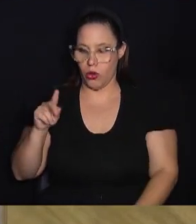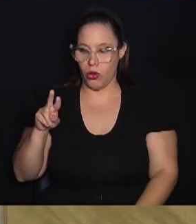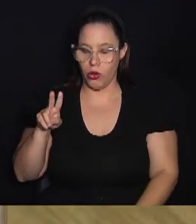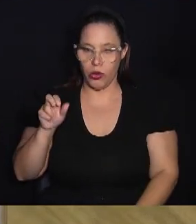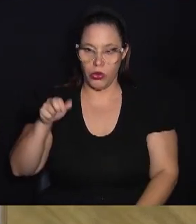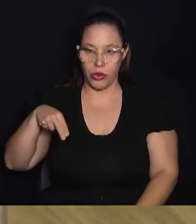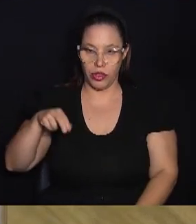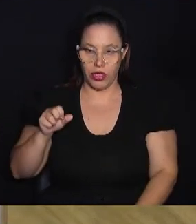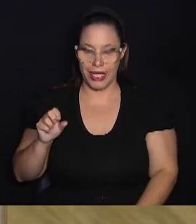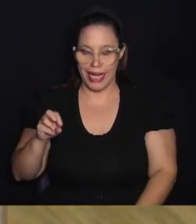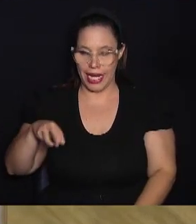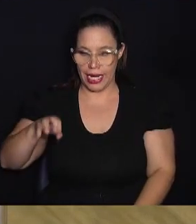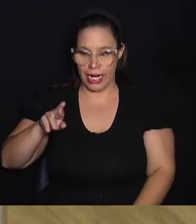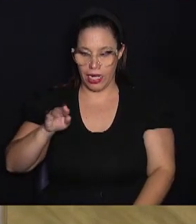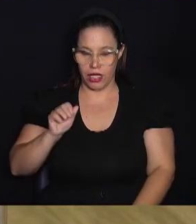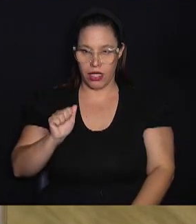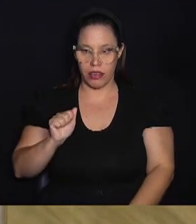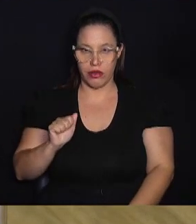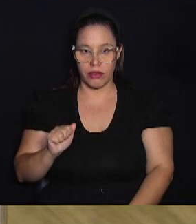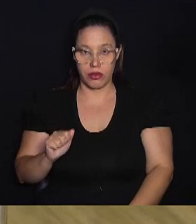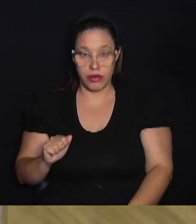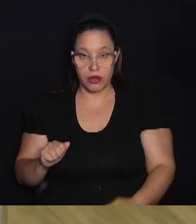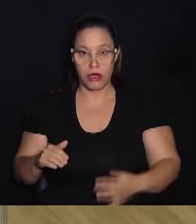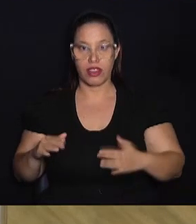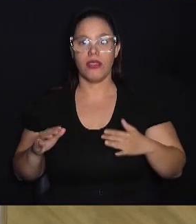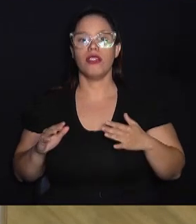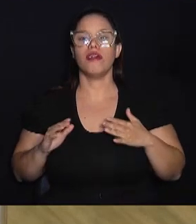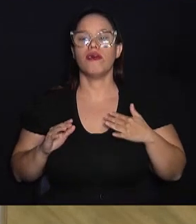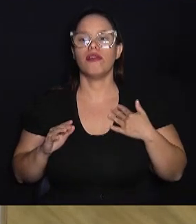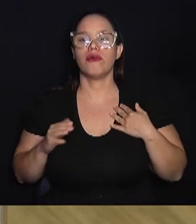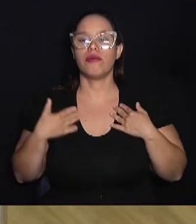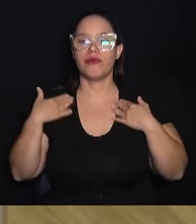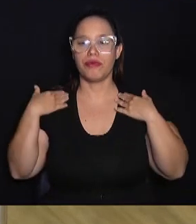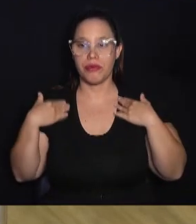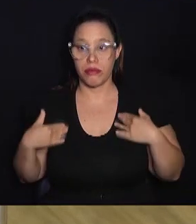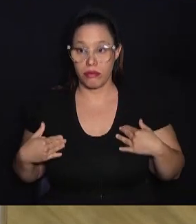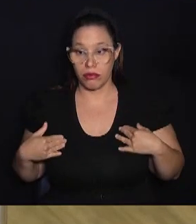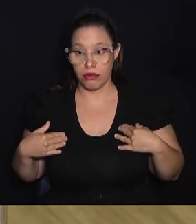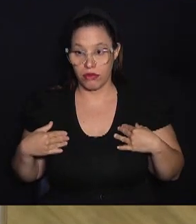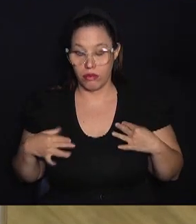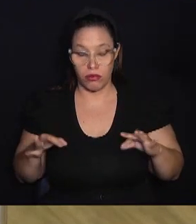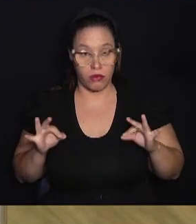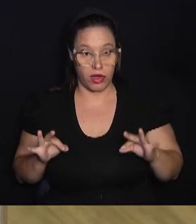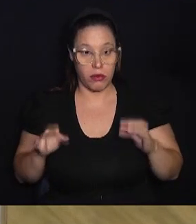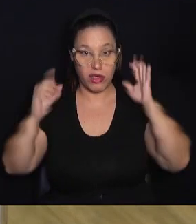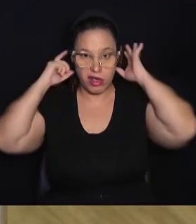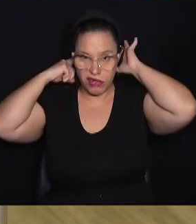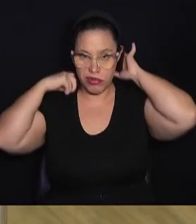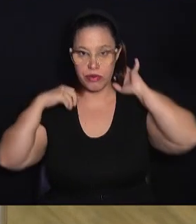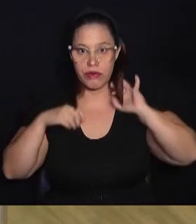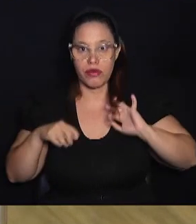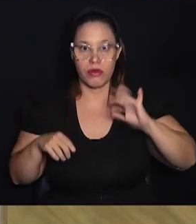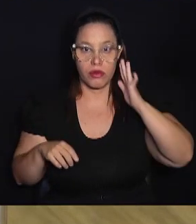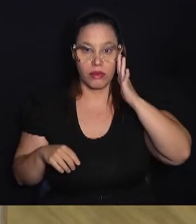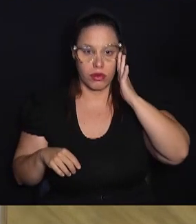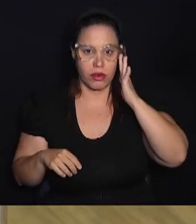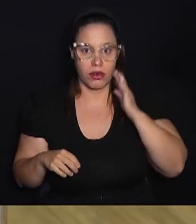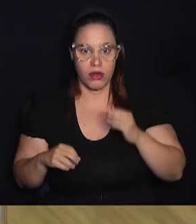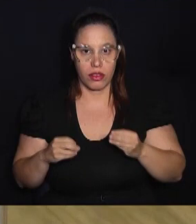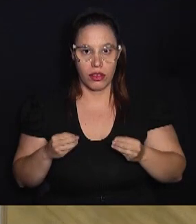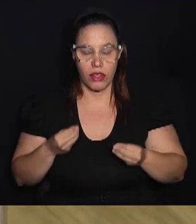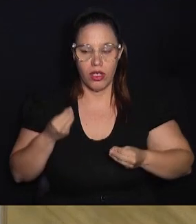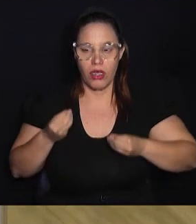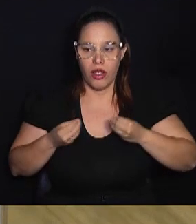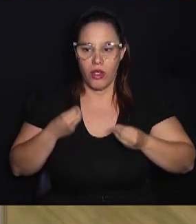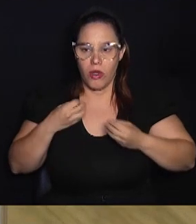ereta ela pode ficar com o menor esforço a coluna tem curvas que são naturais não adianta a gente forçar isso então usa a medida de como você tá se